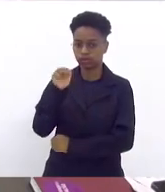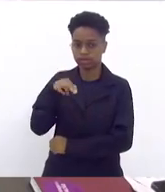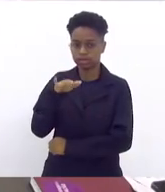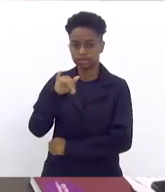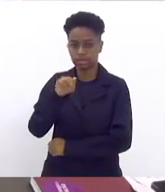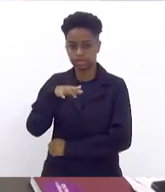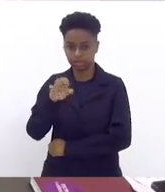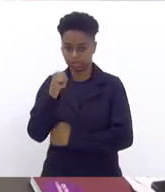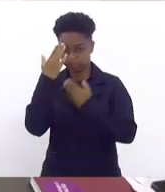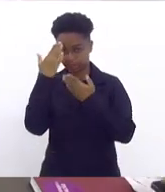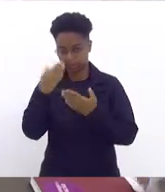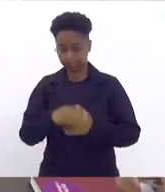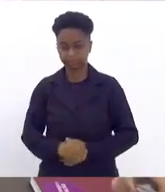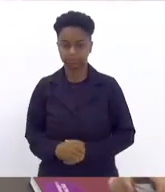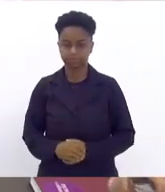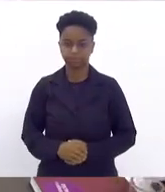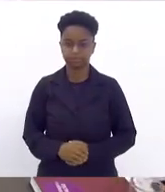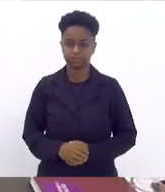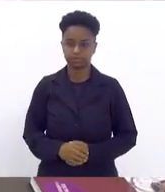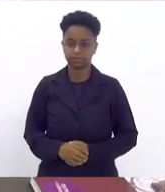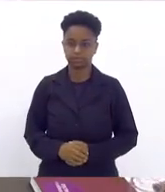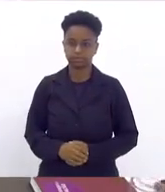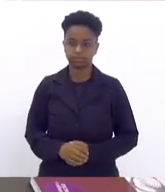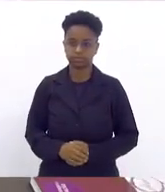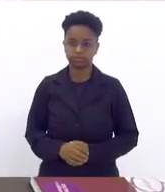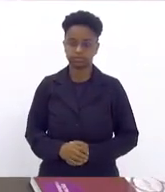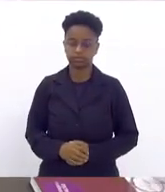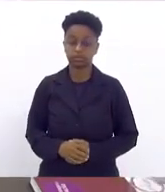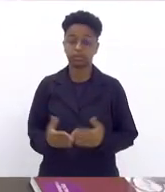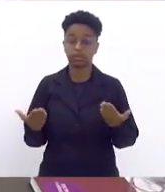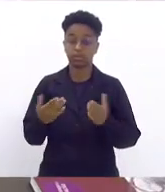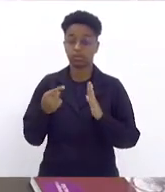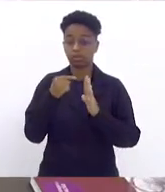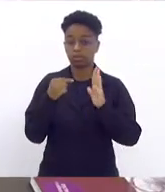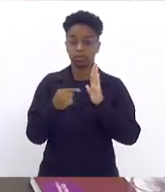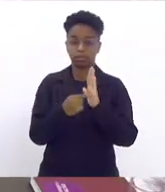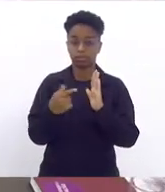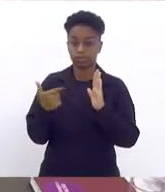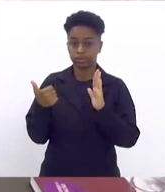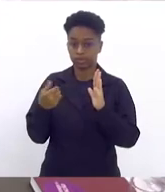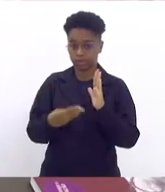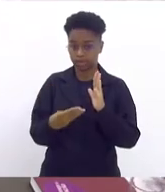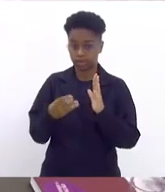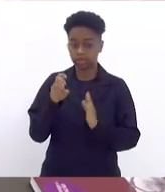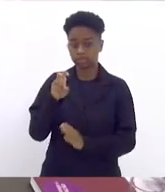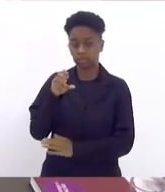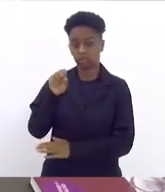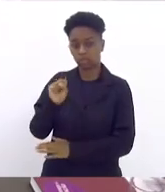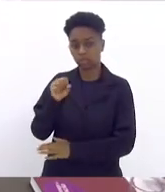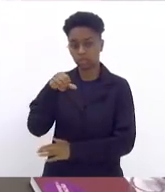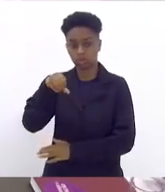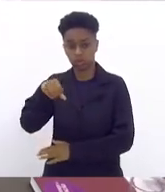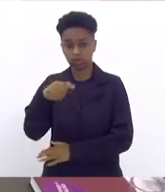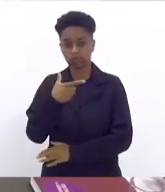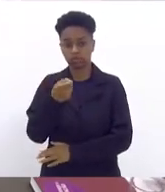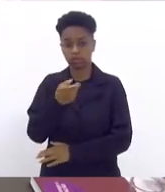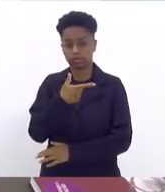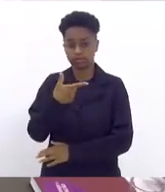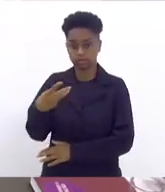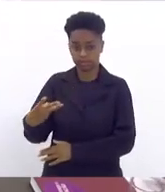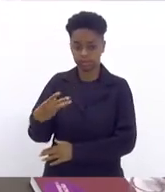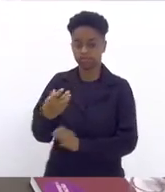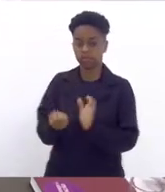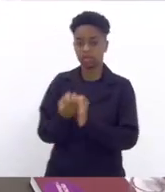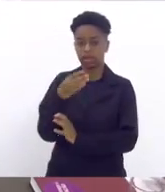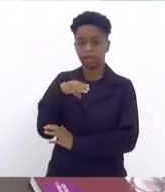a Vossa Excelência. Passo ao item número 13 da pauta, o PL 589 de 2023, de autoria do deputado Márcio